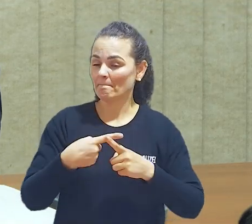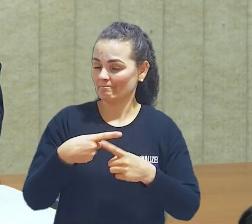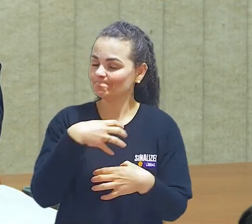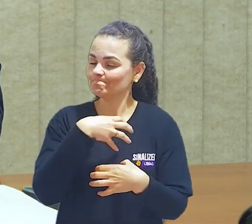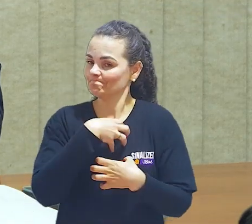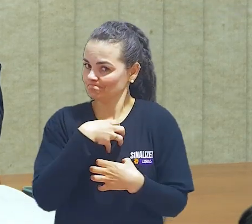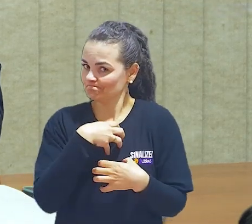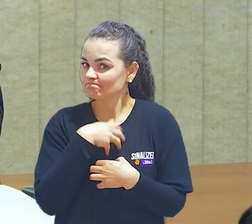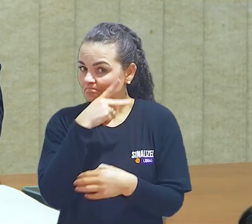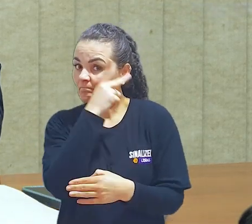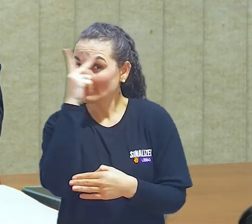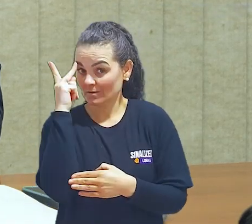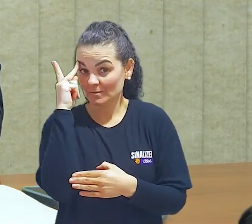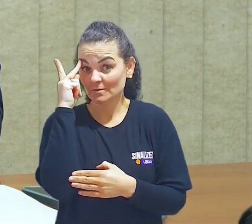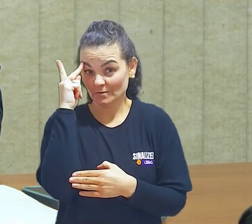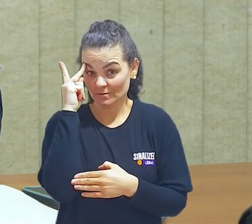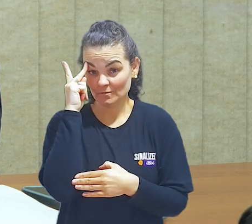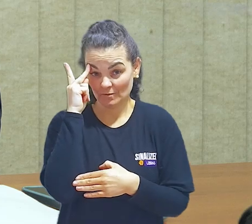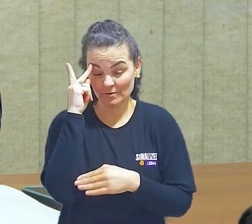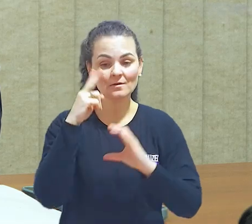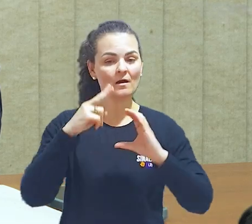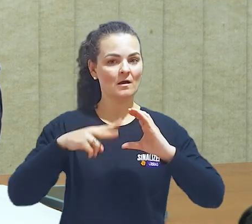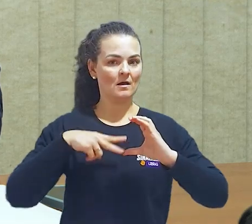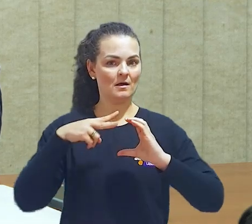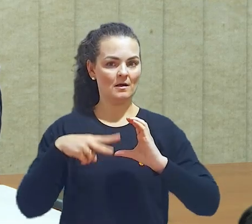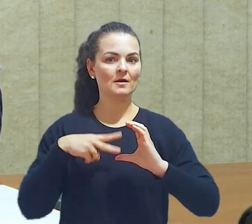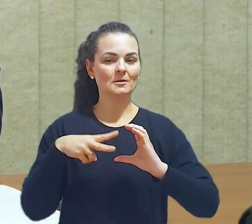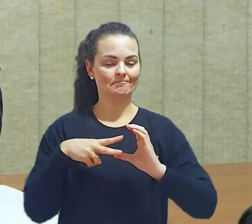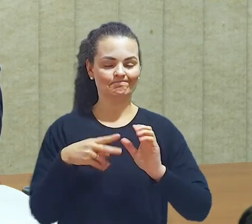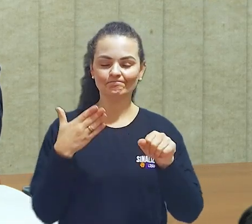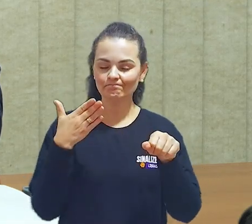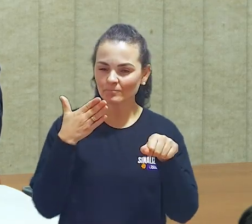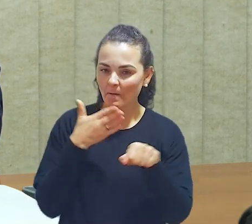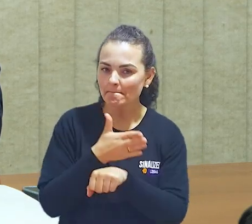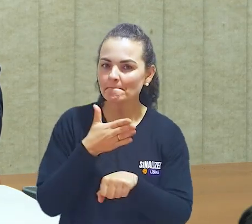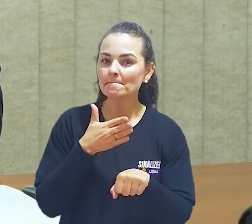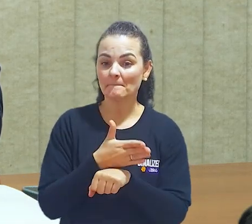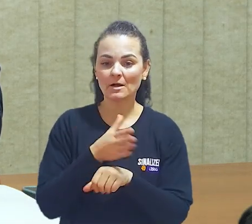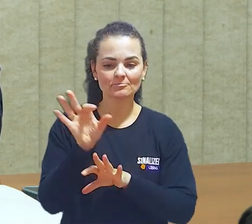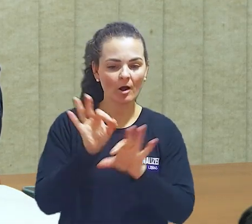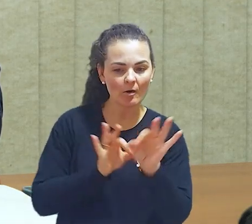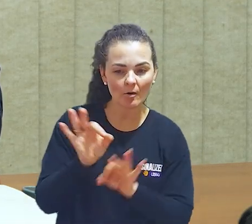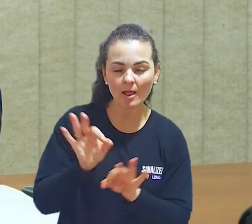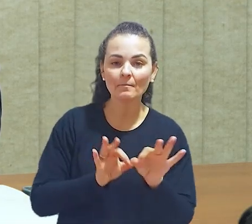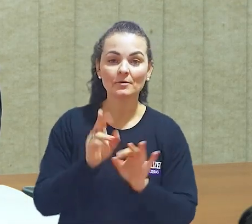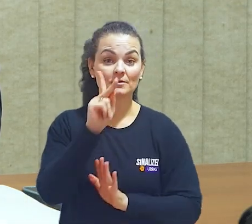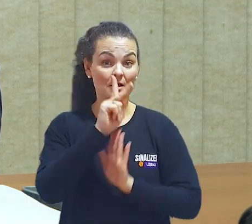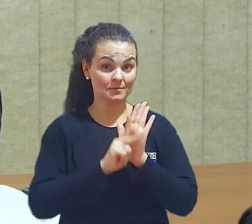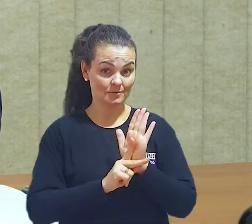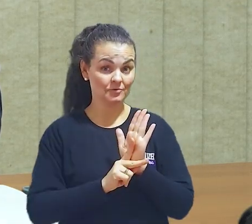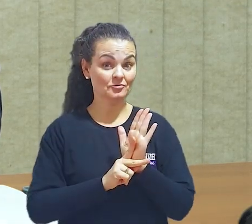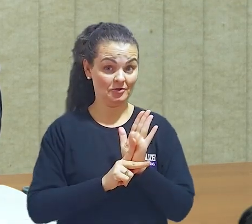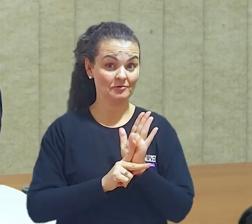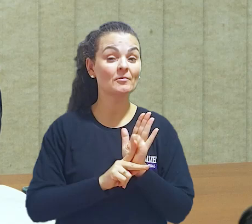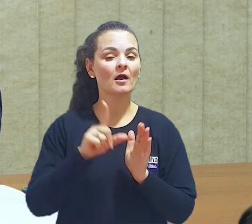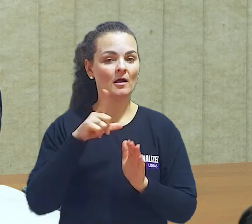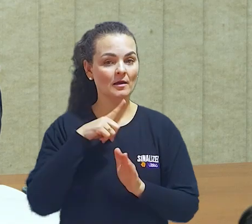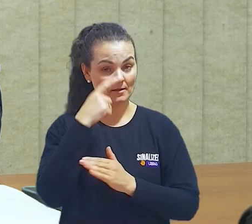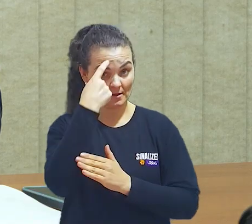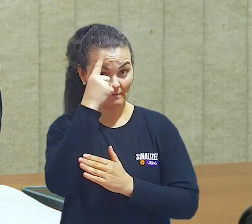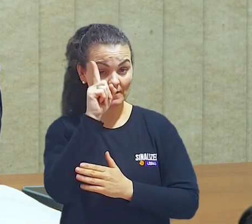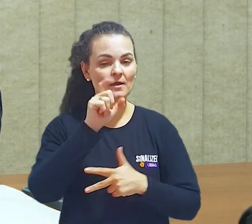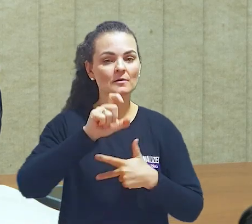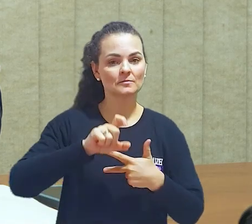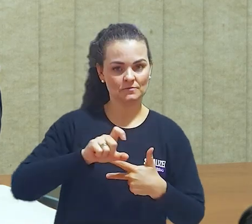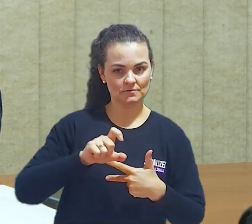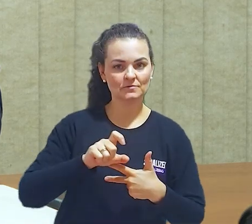inclusive, e a Câmara de Vereadores pôde participar da elaboração deste projeto, que veio de origem do Executivo, de